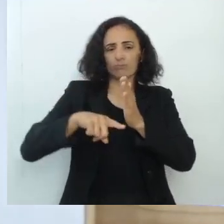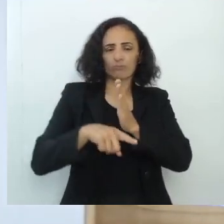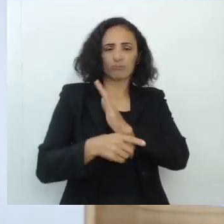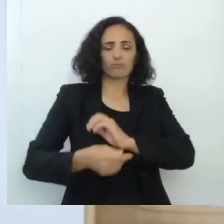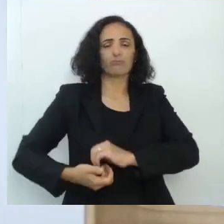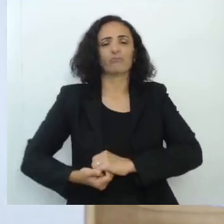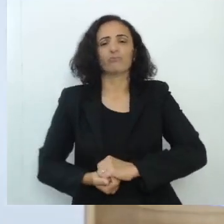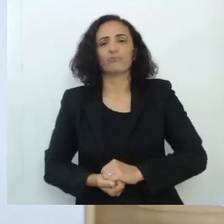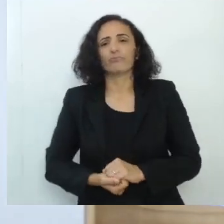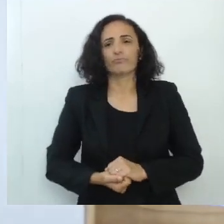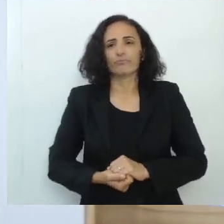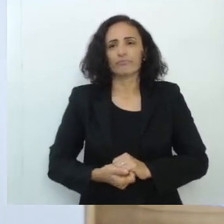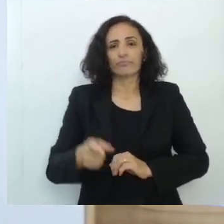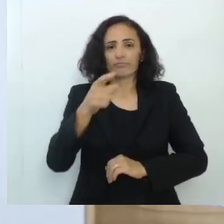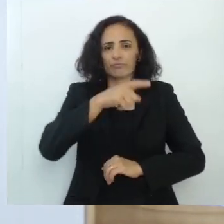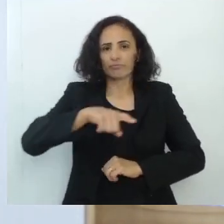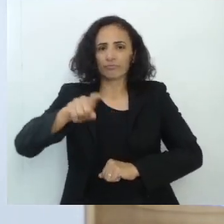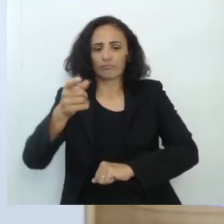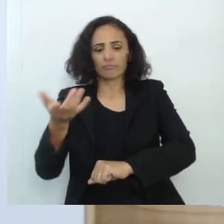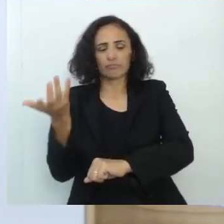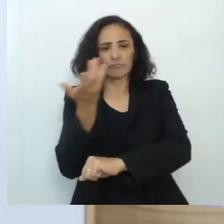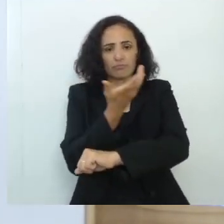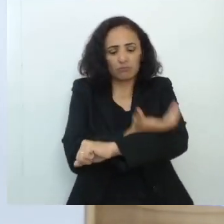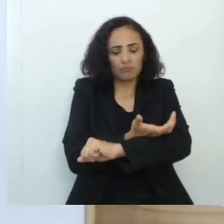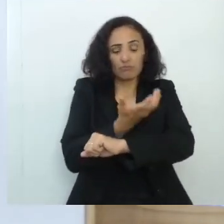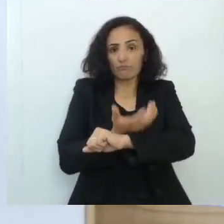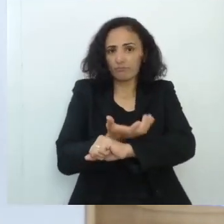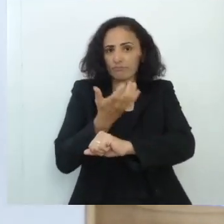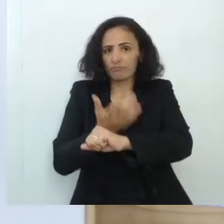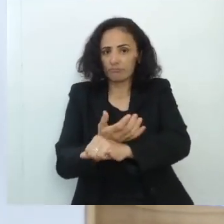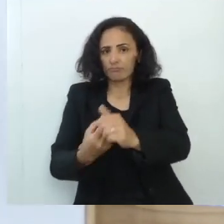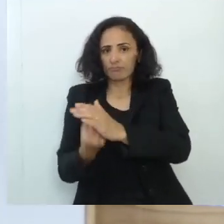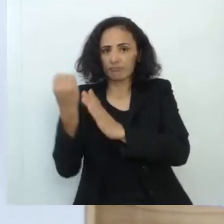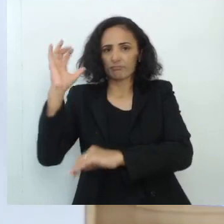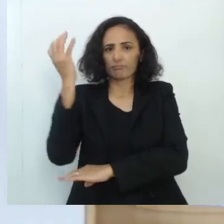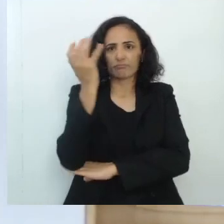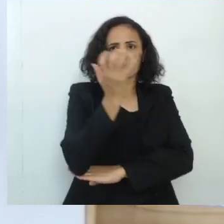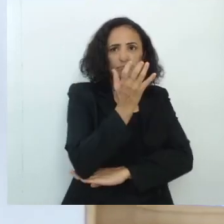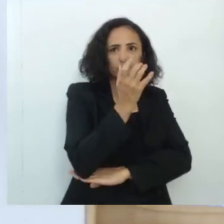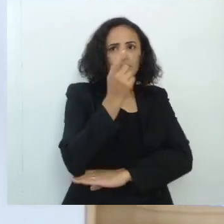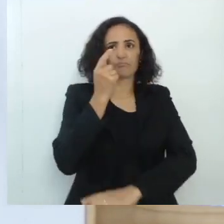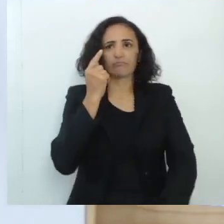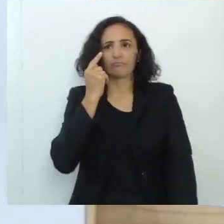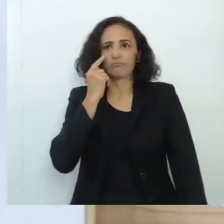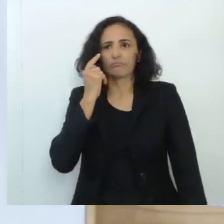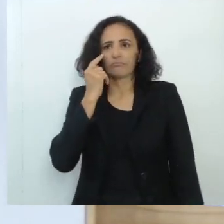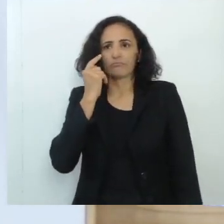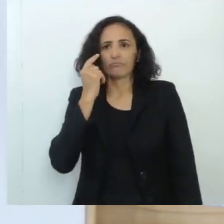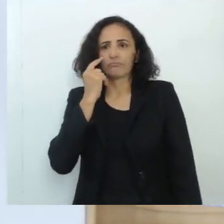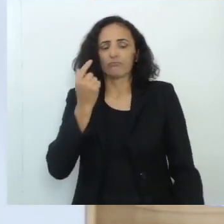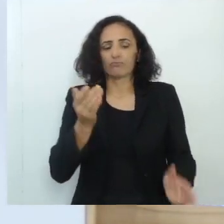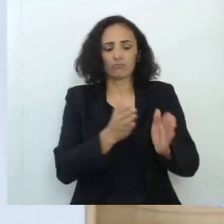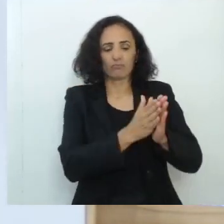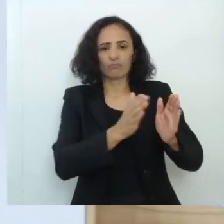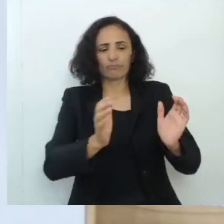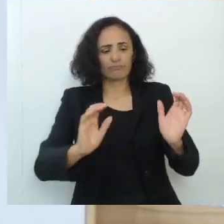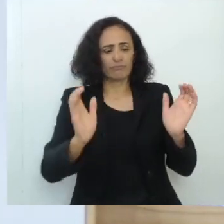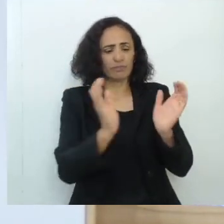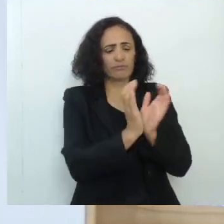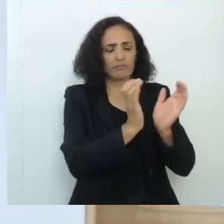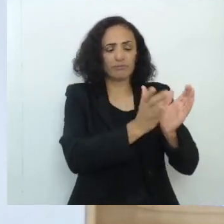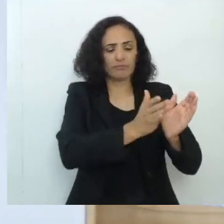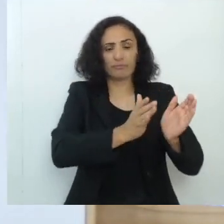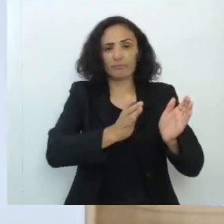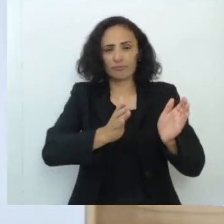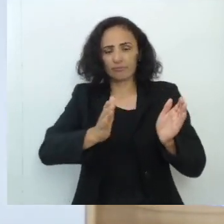se isso aqui é uma planta criptógama, lembrem, tá? Se ela é criptógama, lembrem que as pteridófitas, ó, elas